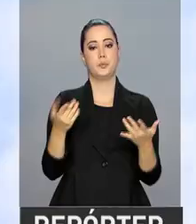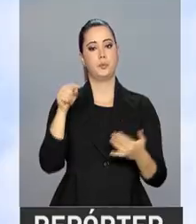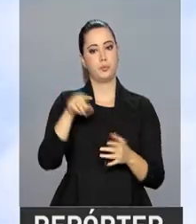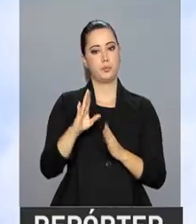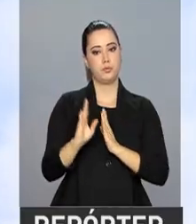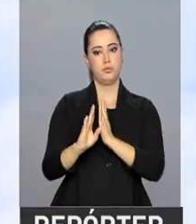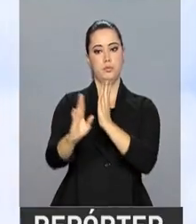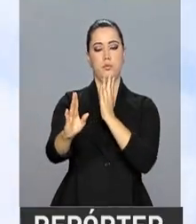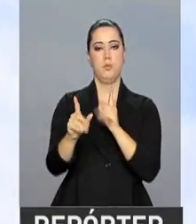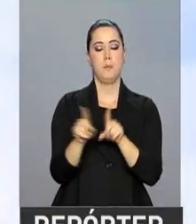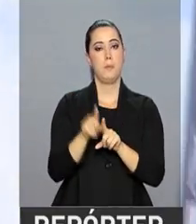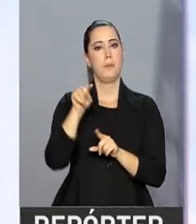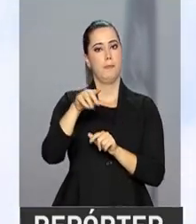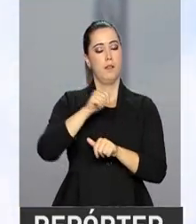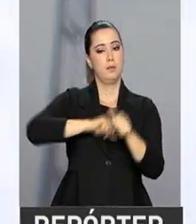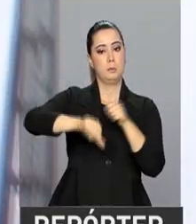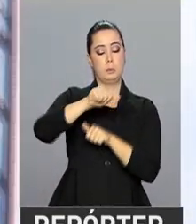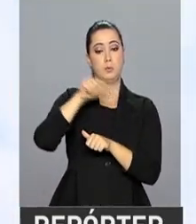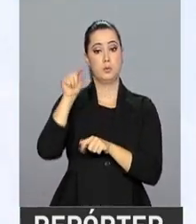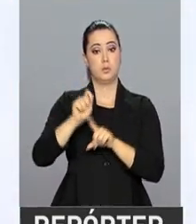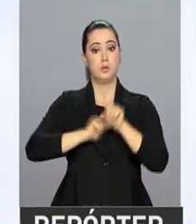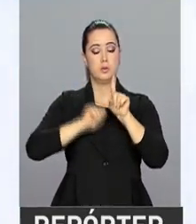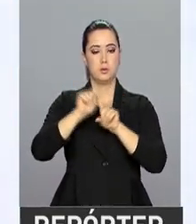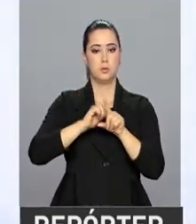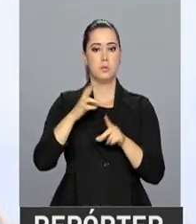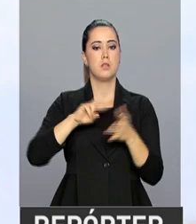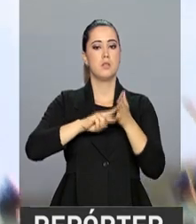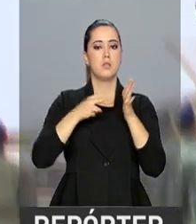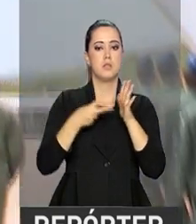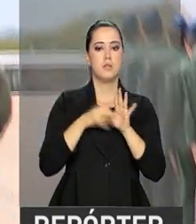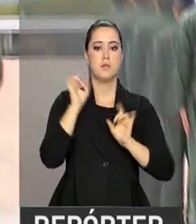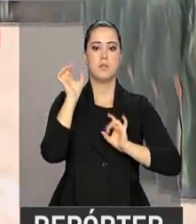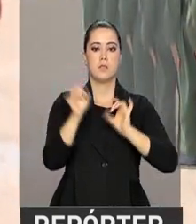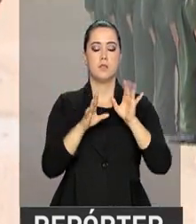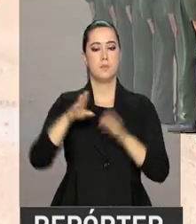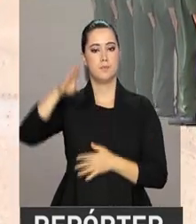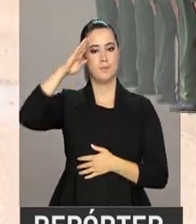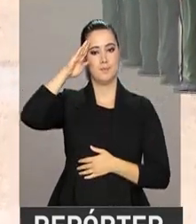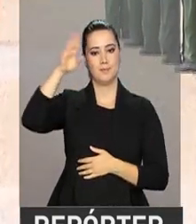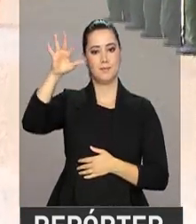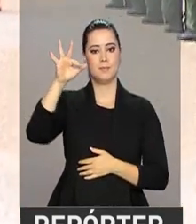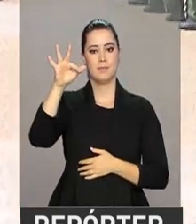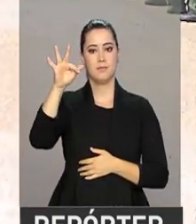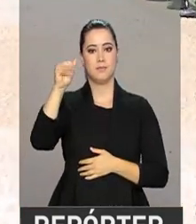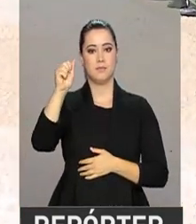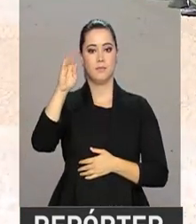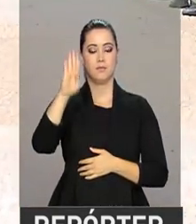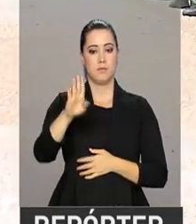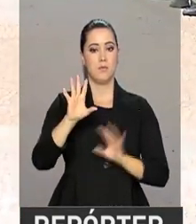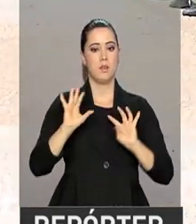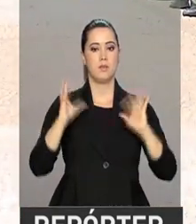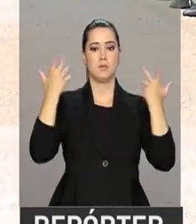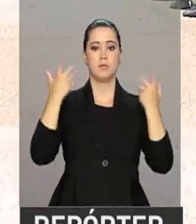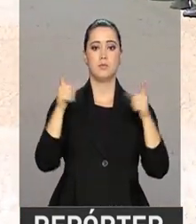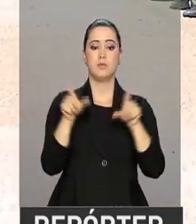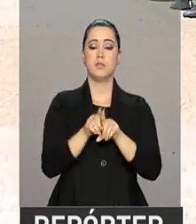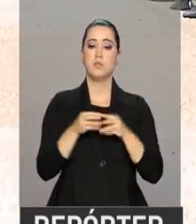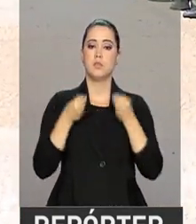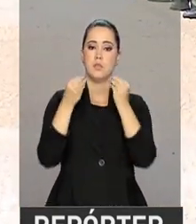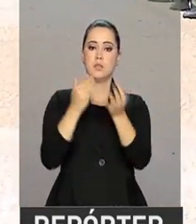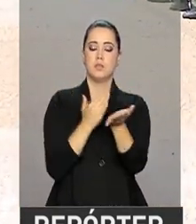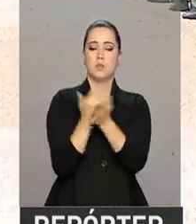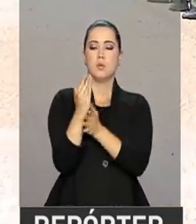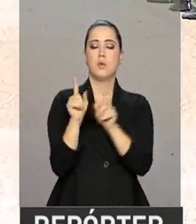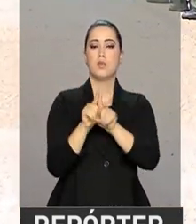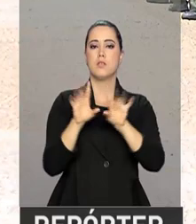desfile. A troca da bandeira este mês tem um sentido especial para a Força Aérea Brasileira. A cerimônia vai dar